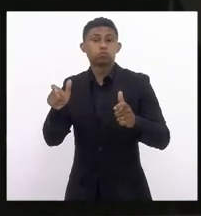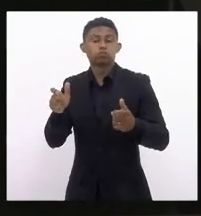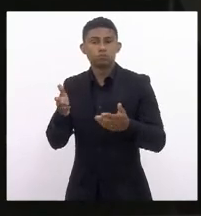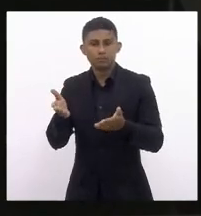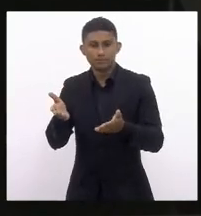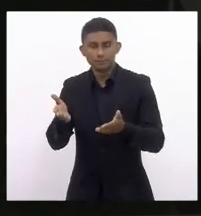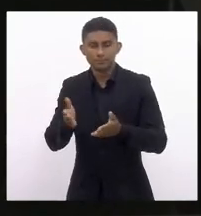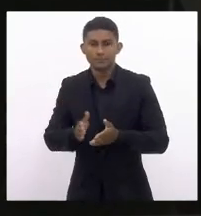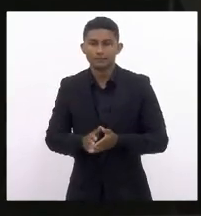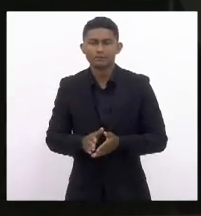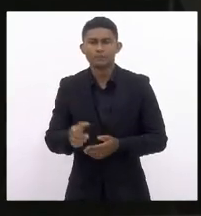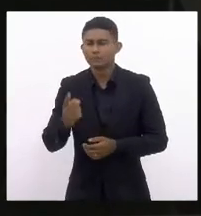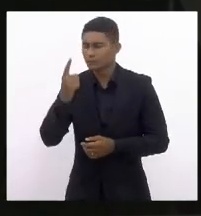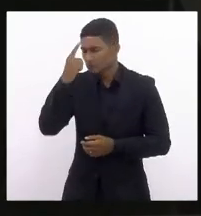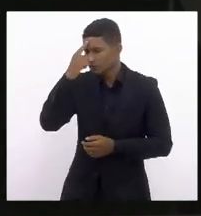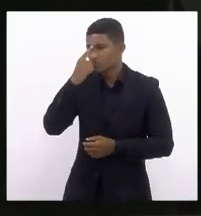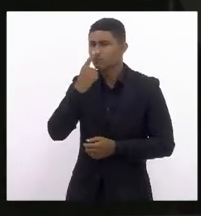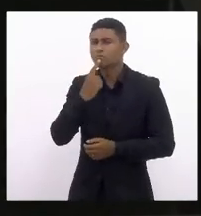com perfil